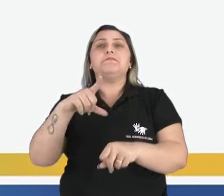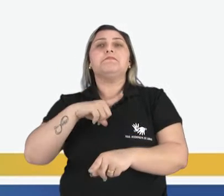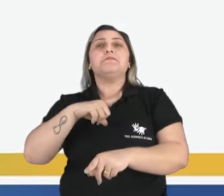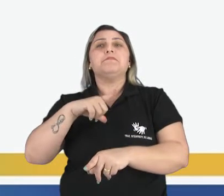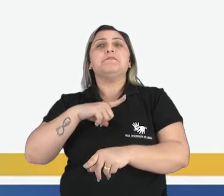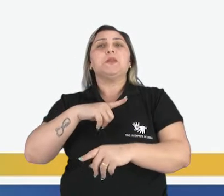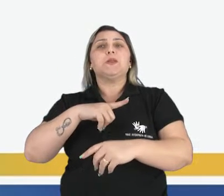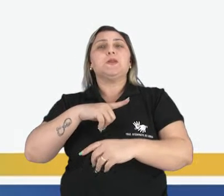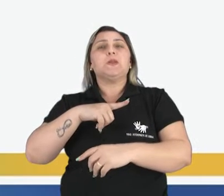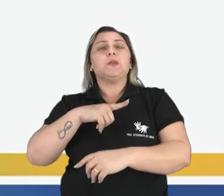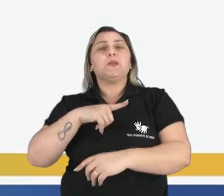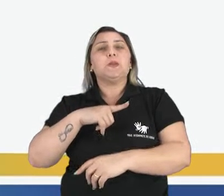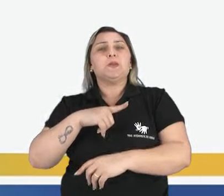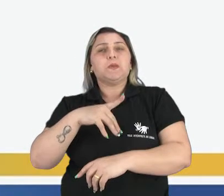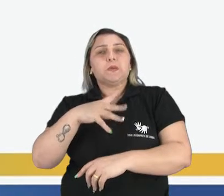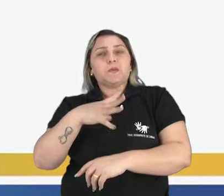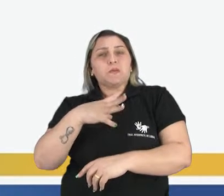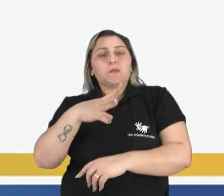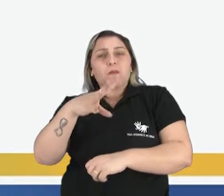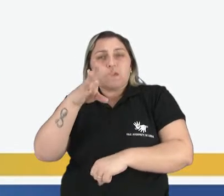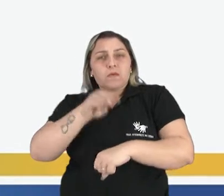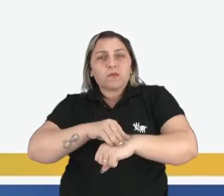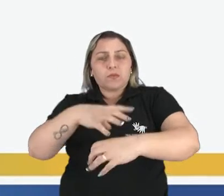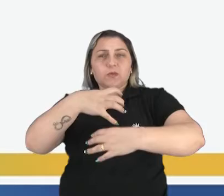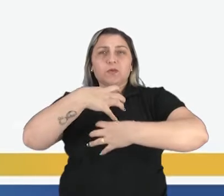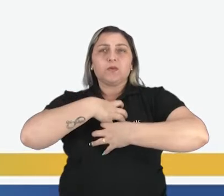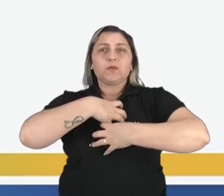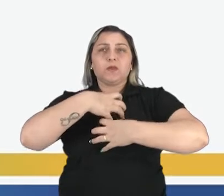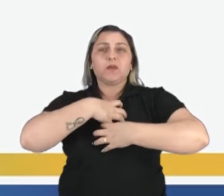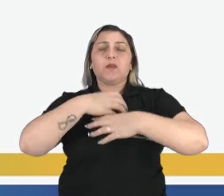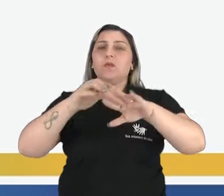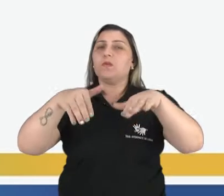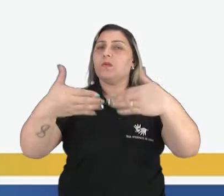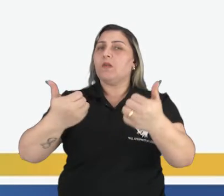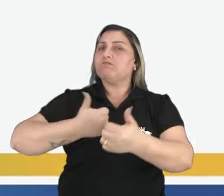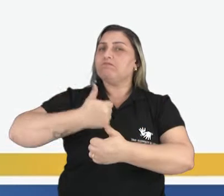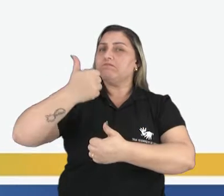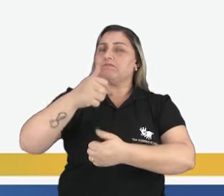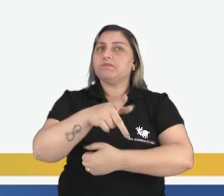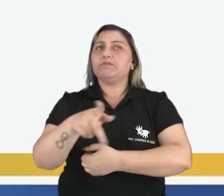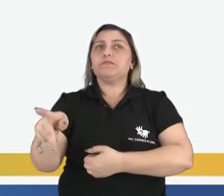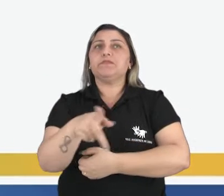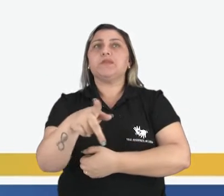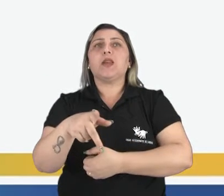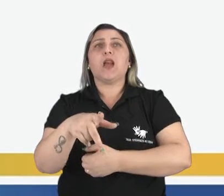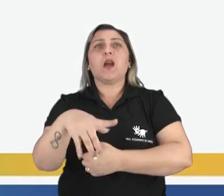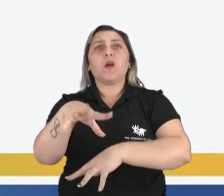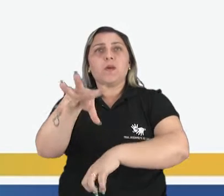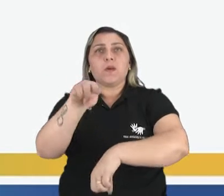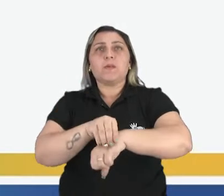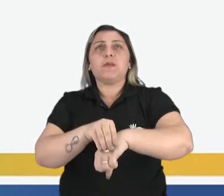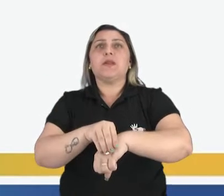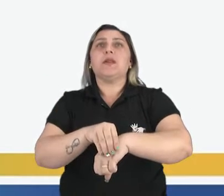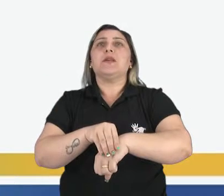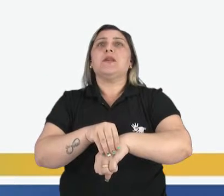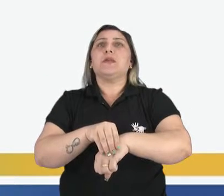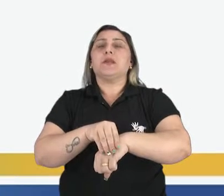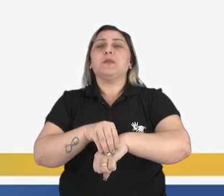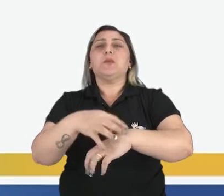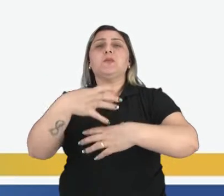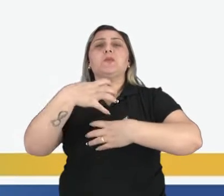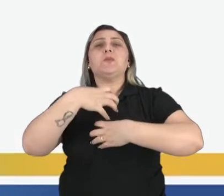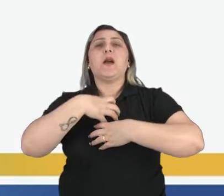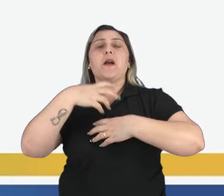conhecimento sensorial, aí é o primeiro. Qual é esse conhecimento sensorial, professor? É o conhecimento dado pelos